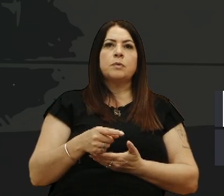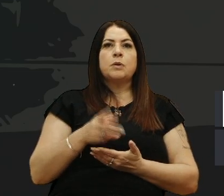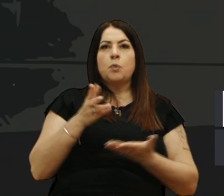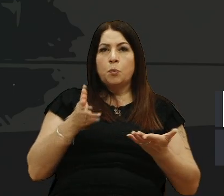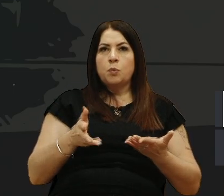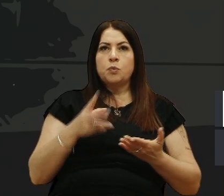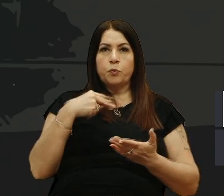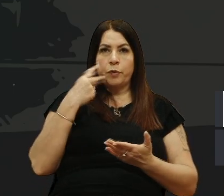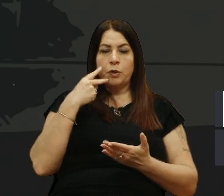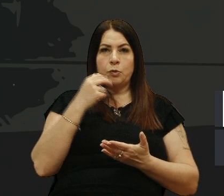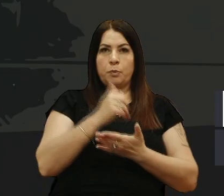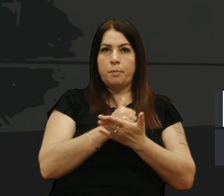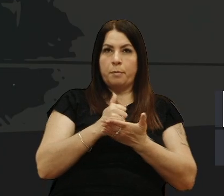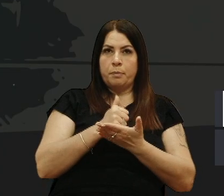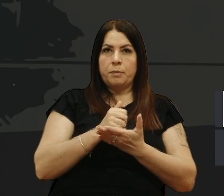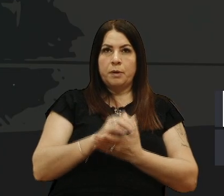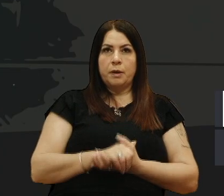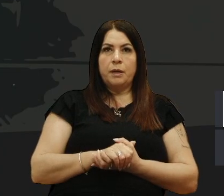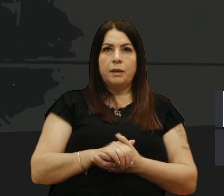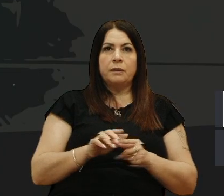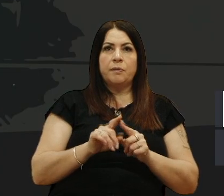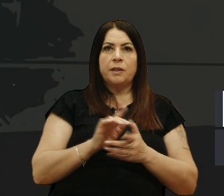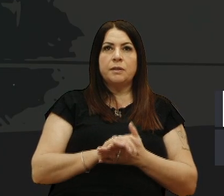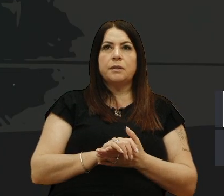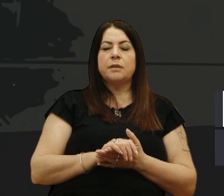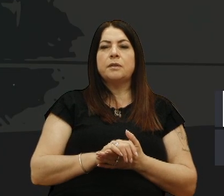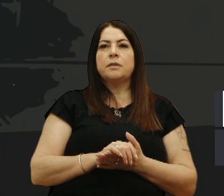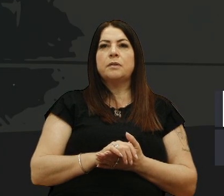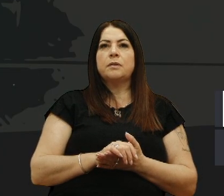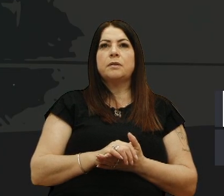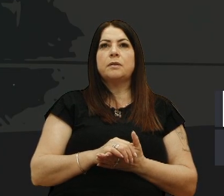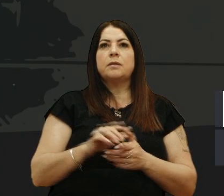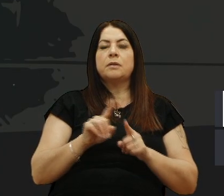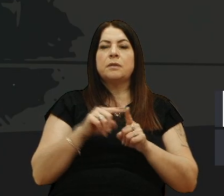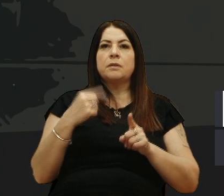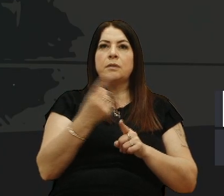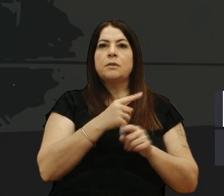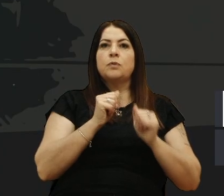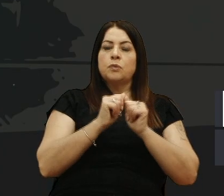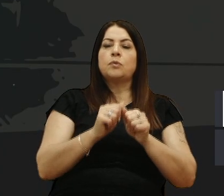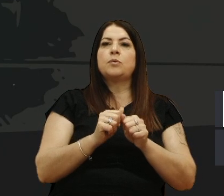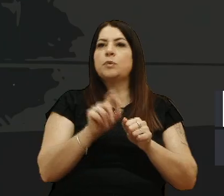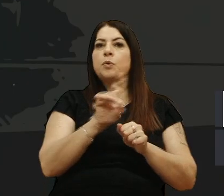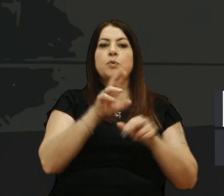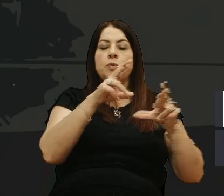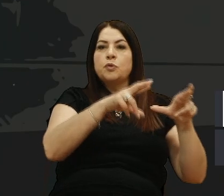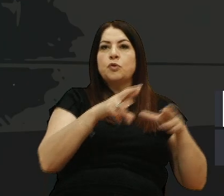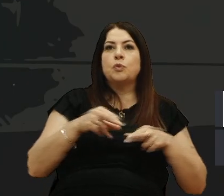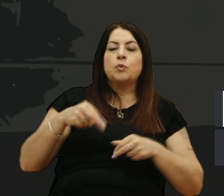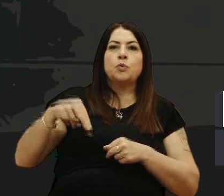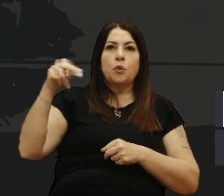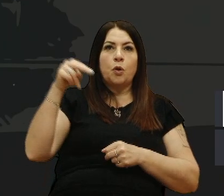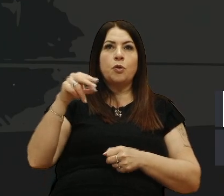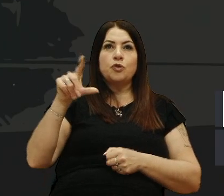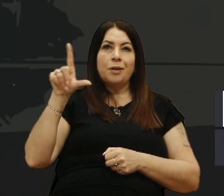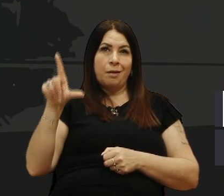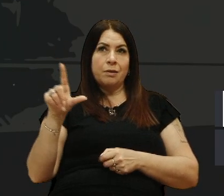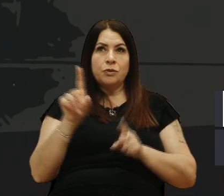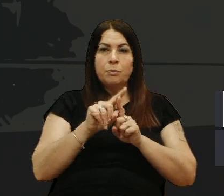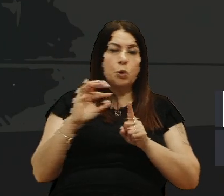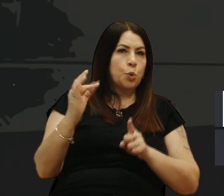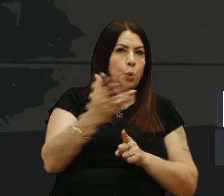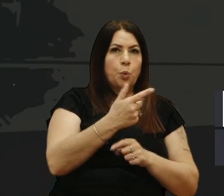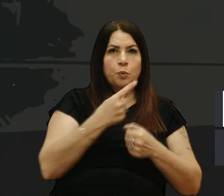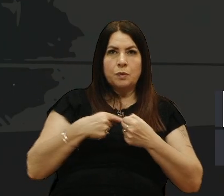hoje um vereador da base, estamos, sim, a contento, não só na região norte, leste, mas, enfim, em